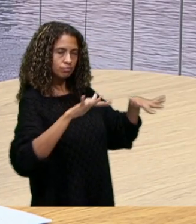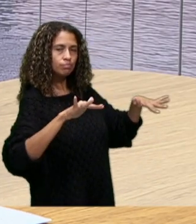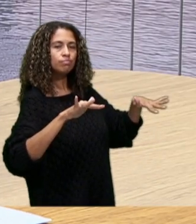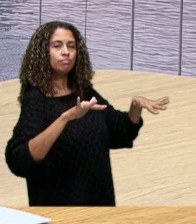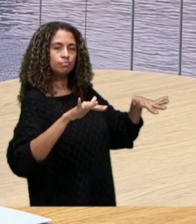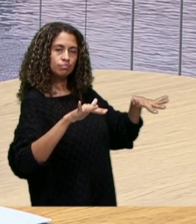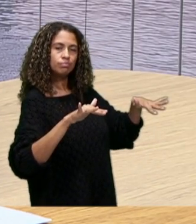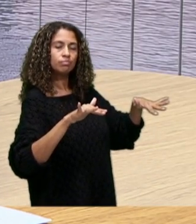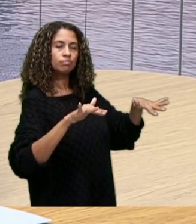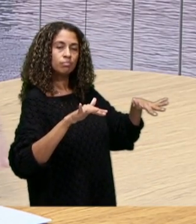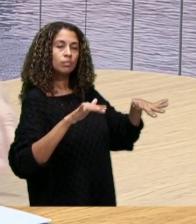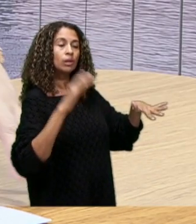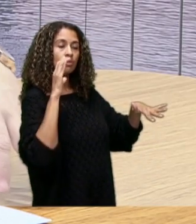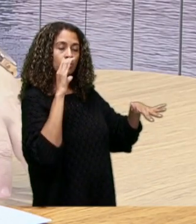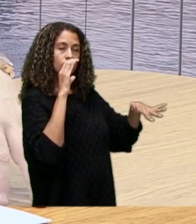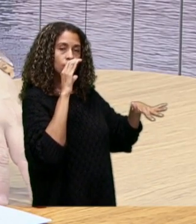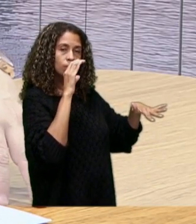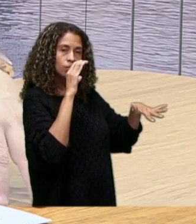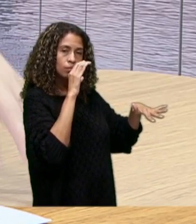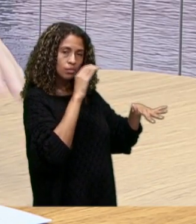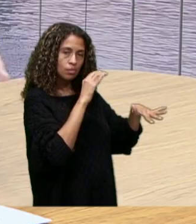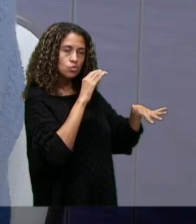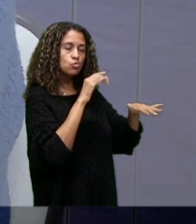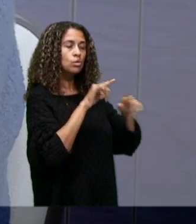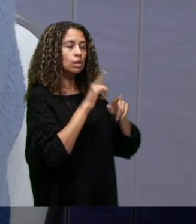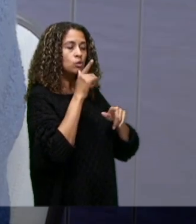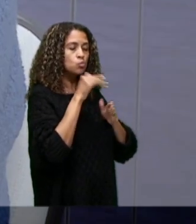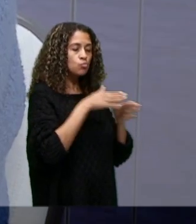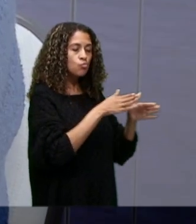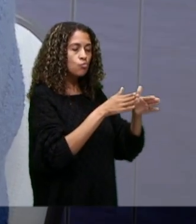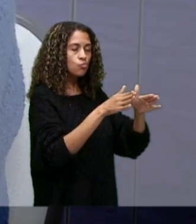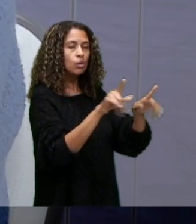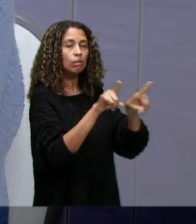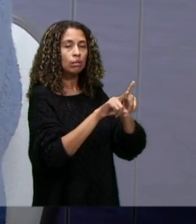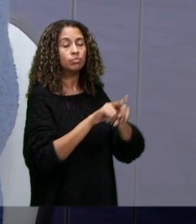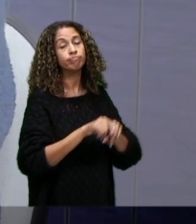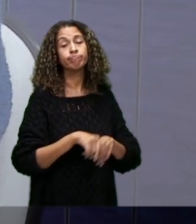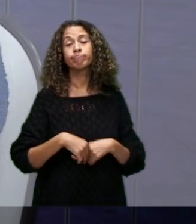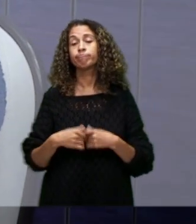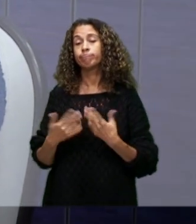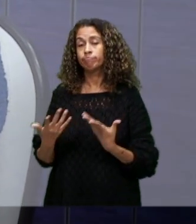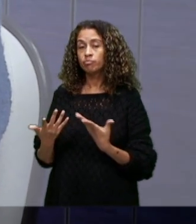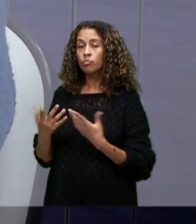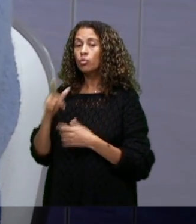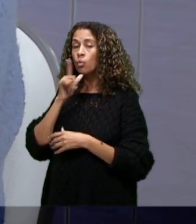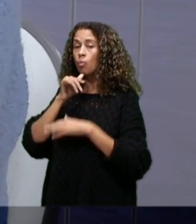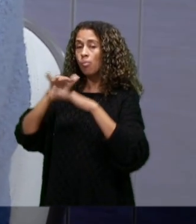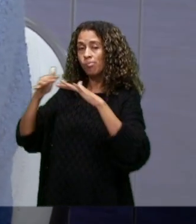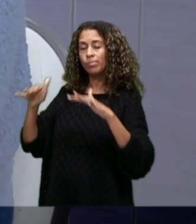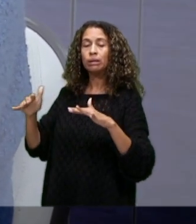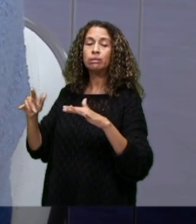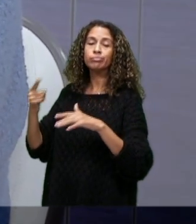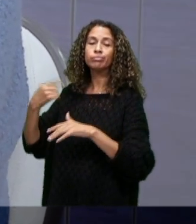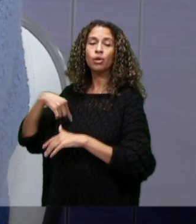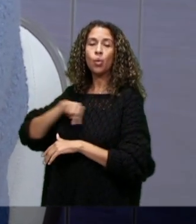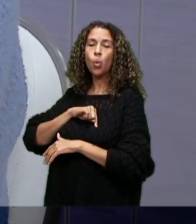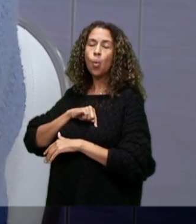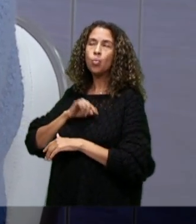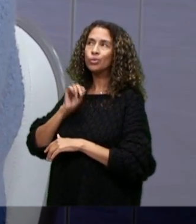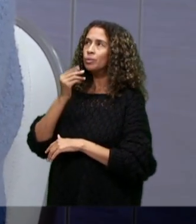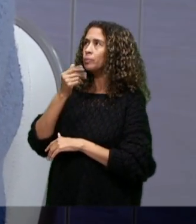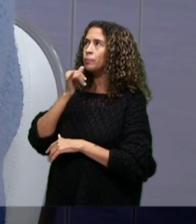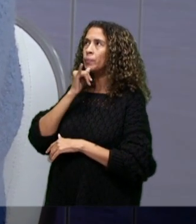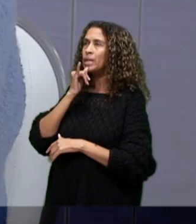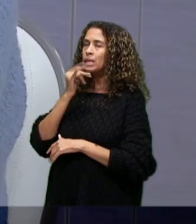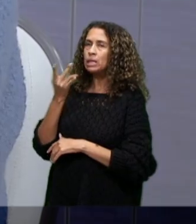vão aquecer, interferir na corrente, como é que é? Então, o mar ele serve como um tampão. E